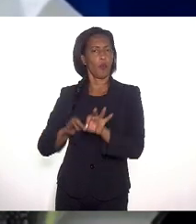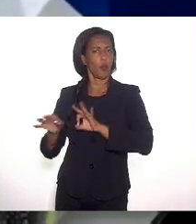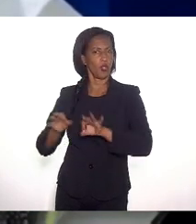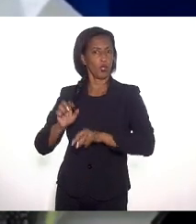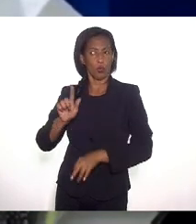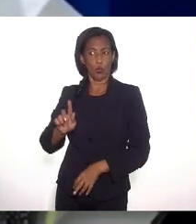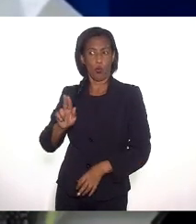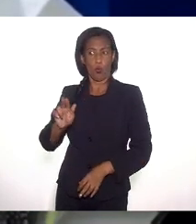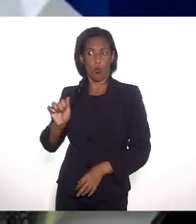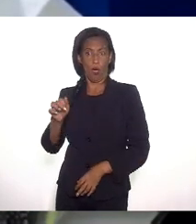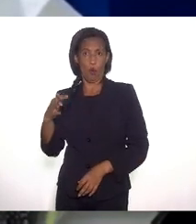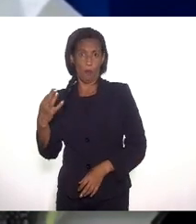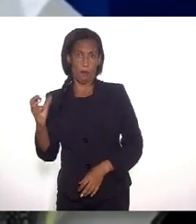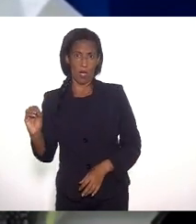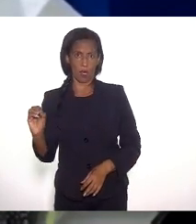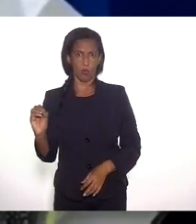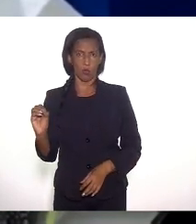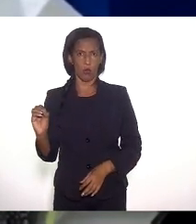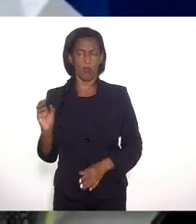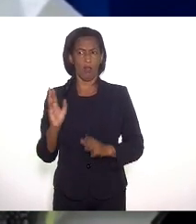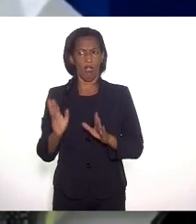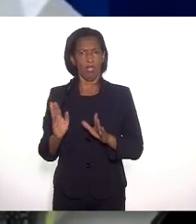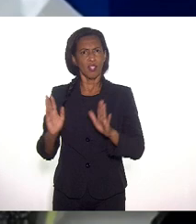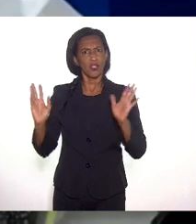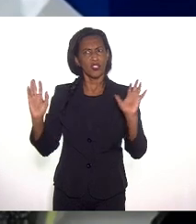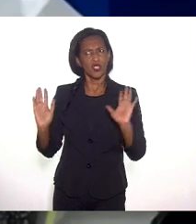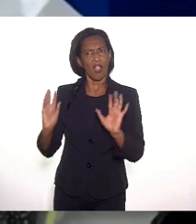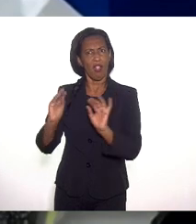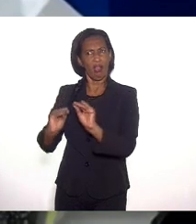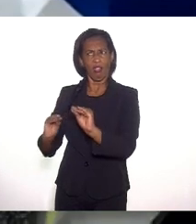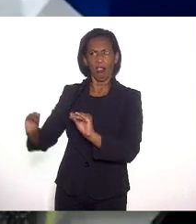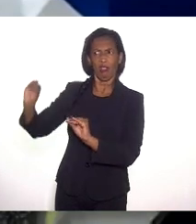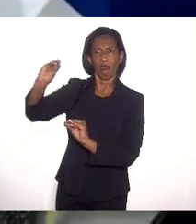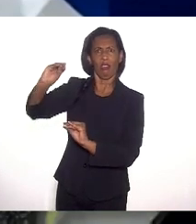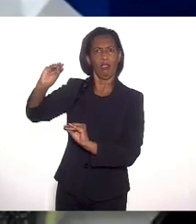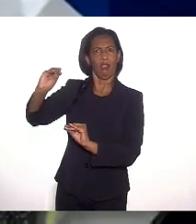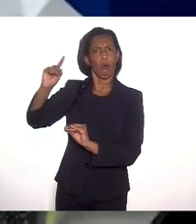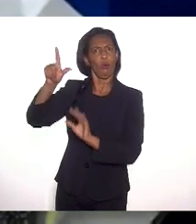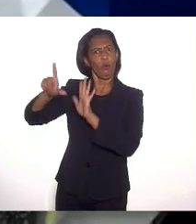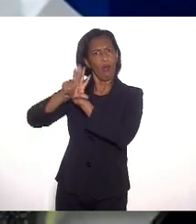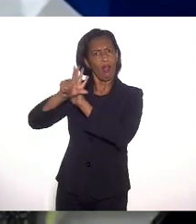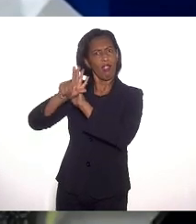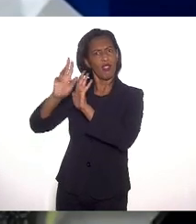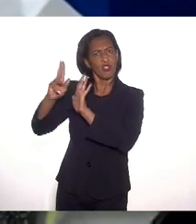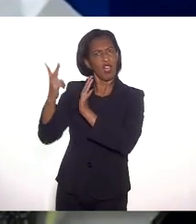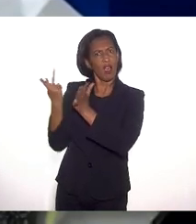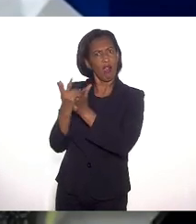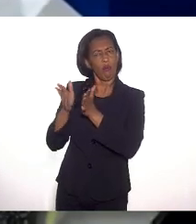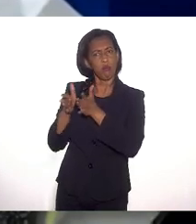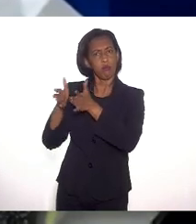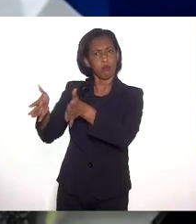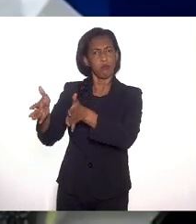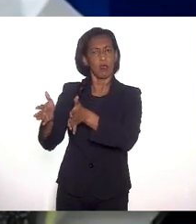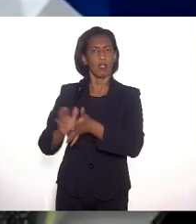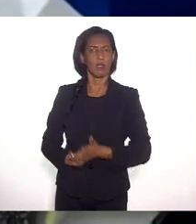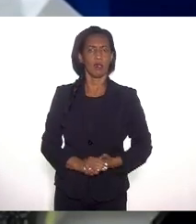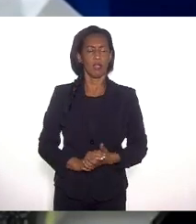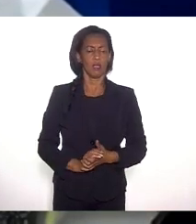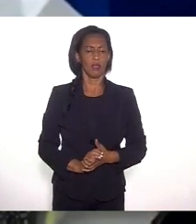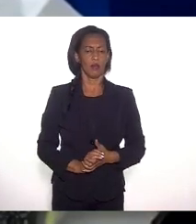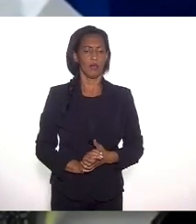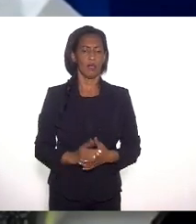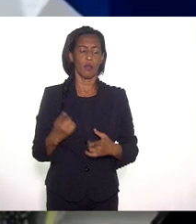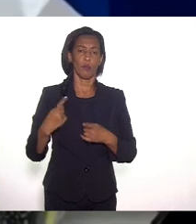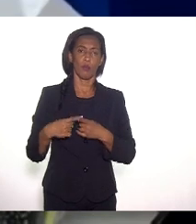quer disciplinar matérias que já estão disciplinadas com a lei em vigor. Porque o pressuposto de que a lei de 99 não